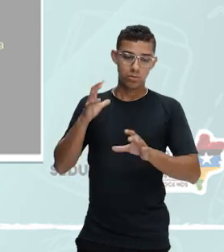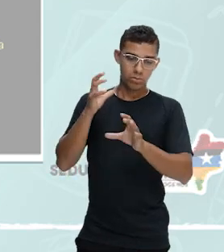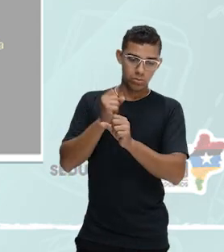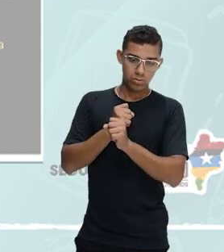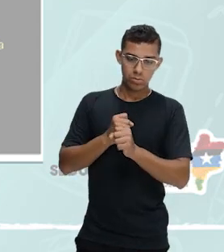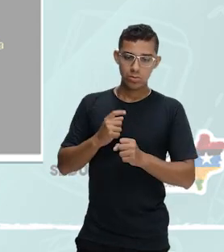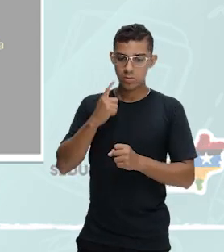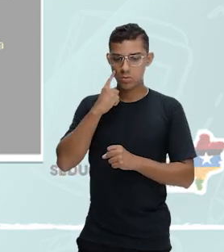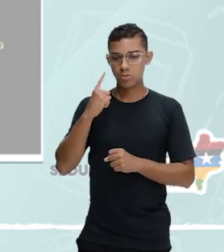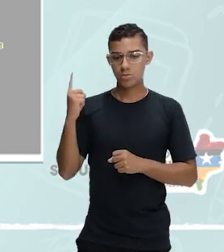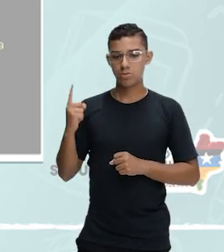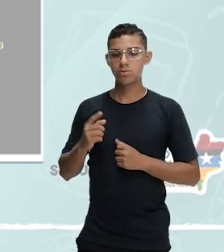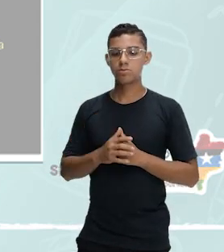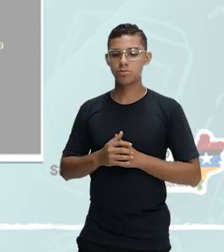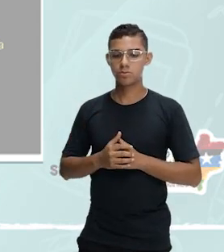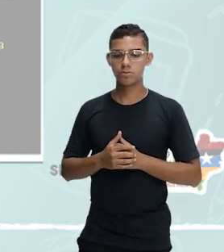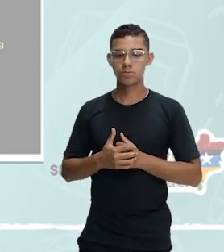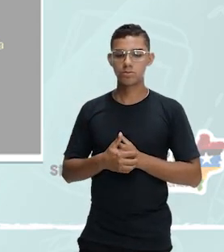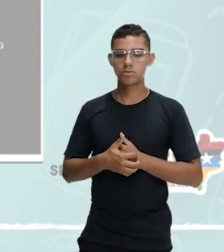o tamanho de